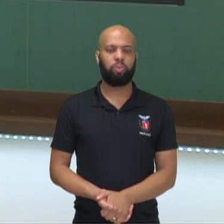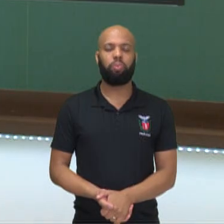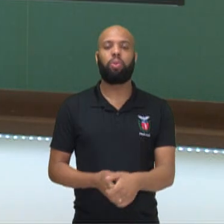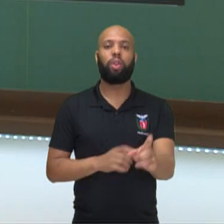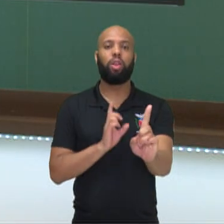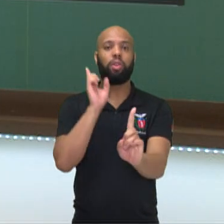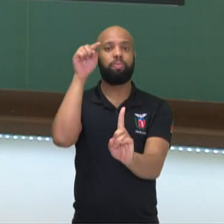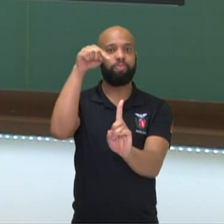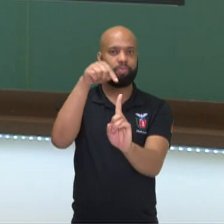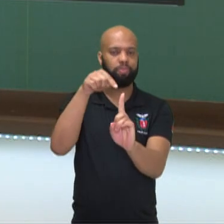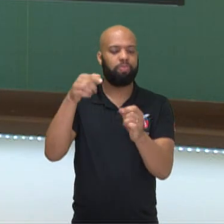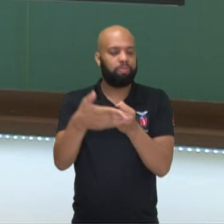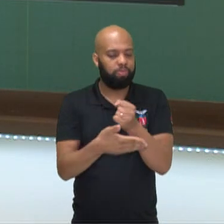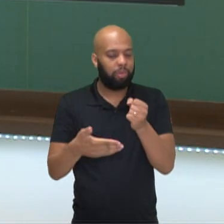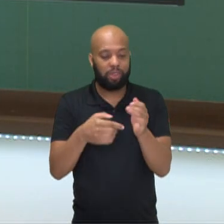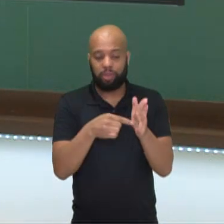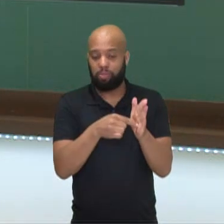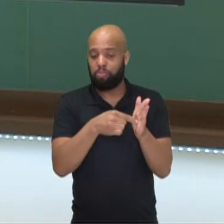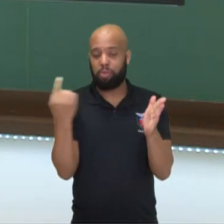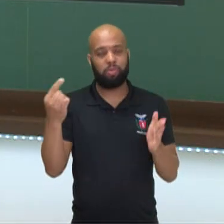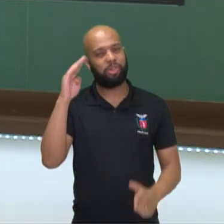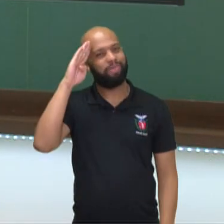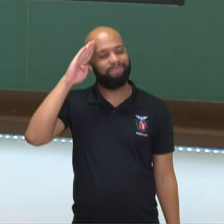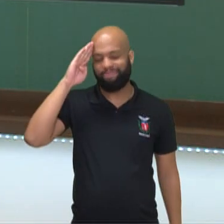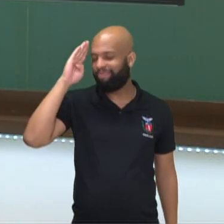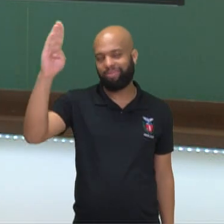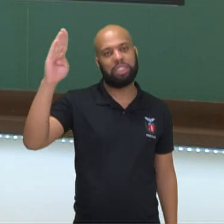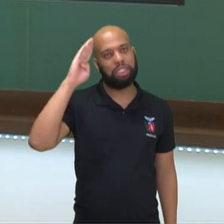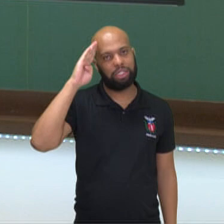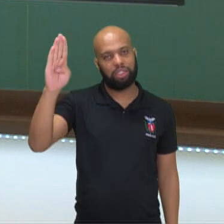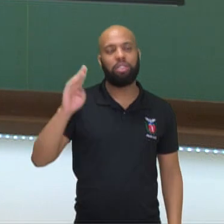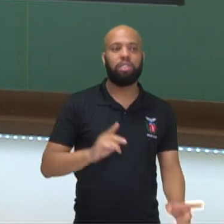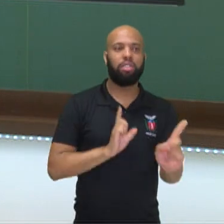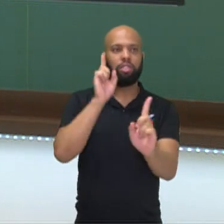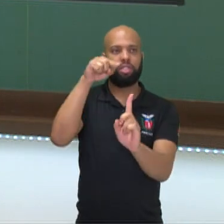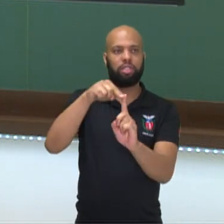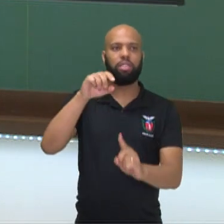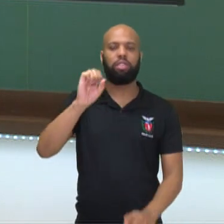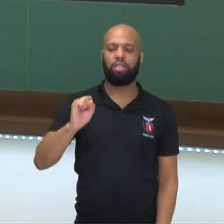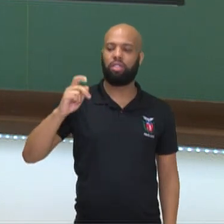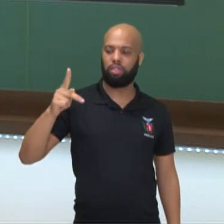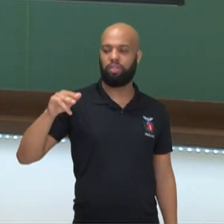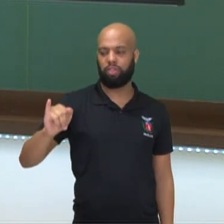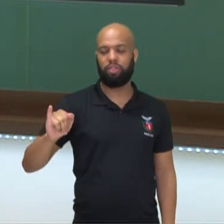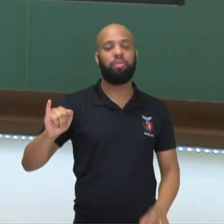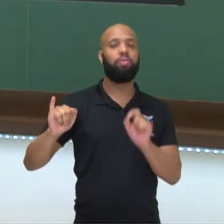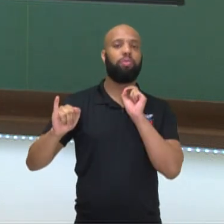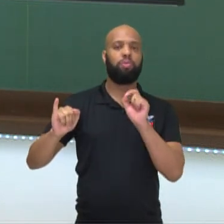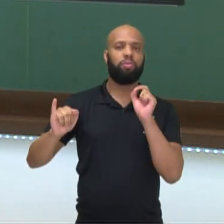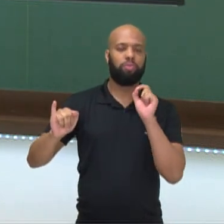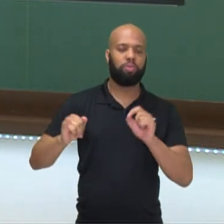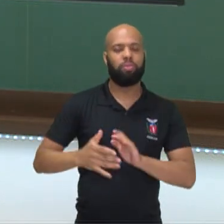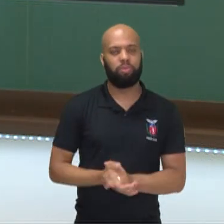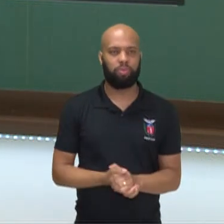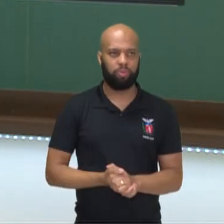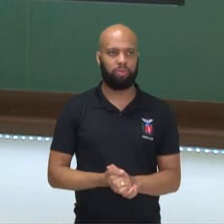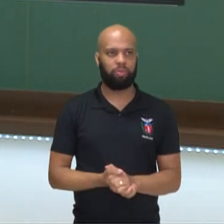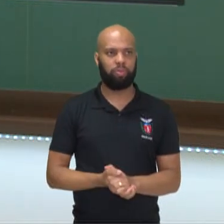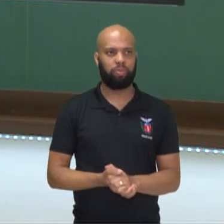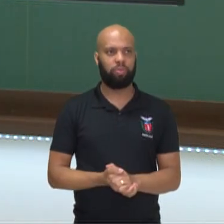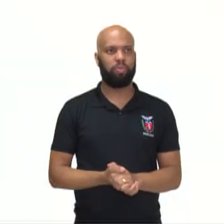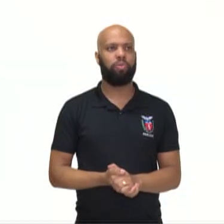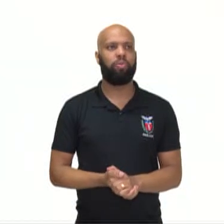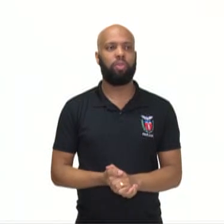Objetivo primário, principal objetivo do Serviço de Proteção aos Índios, SPI, qual